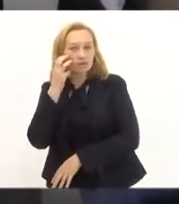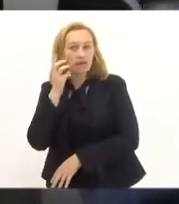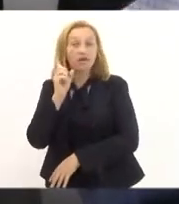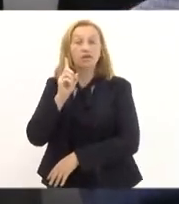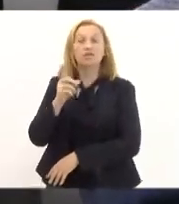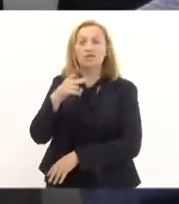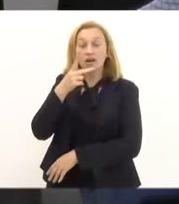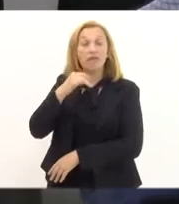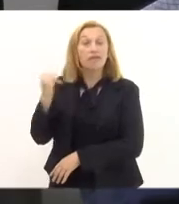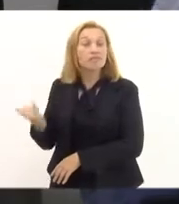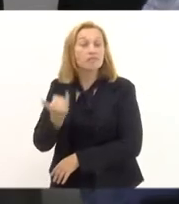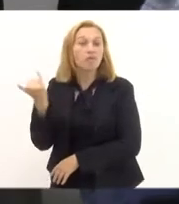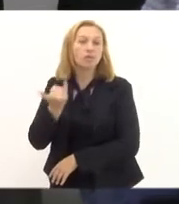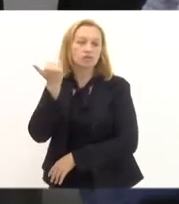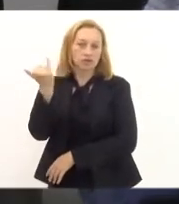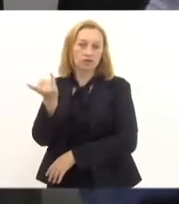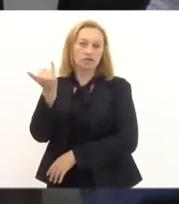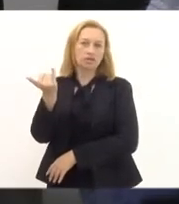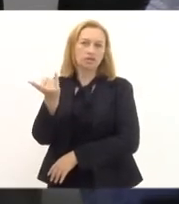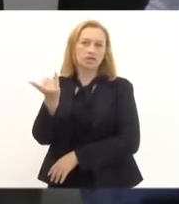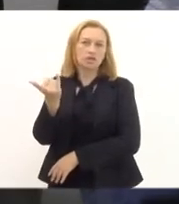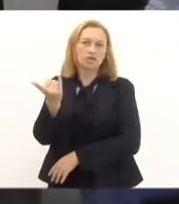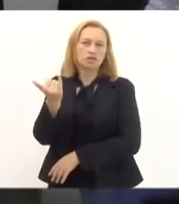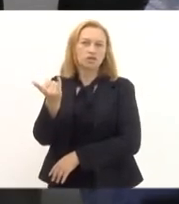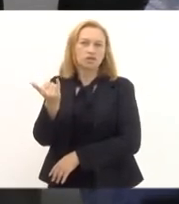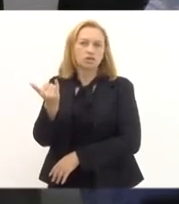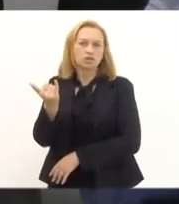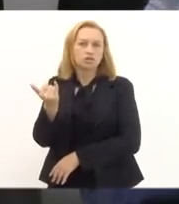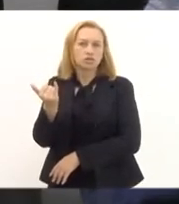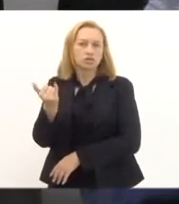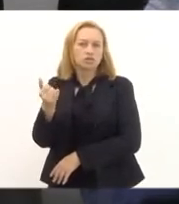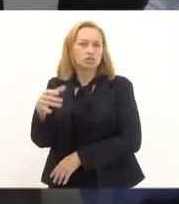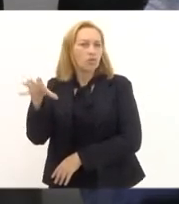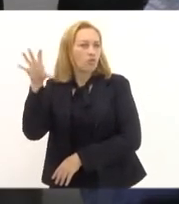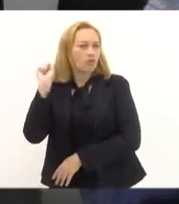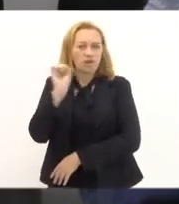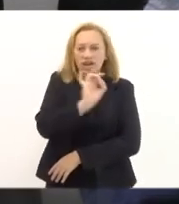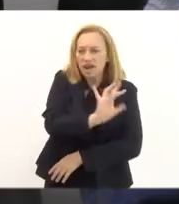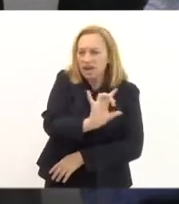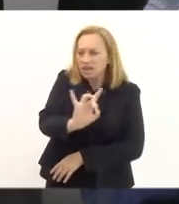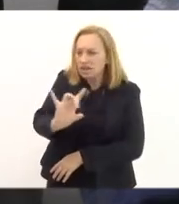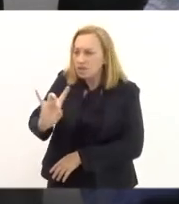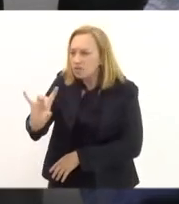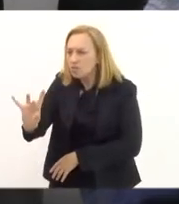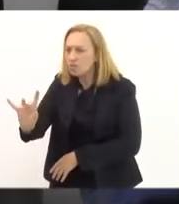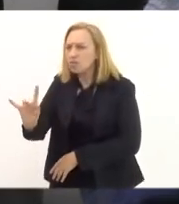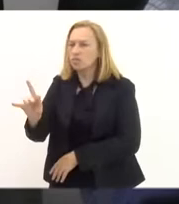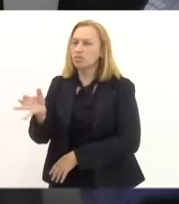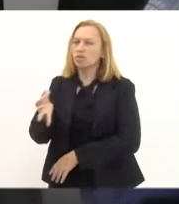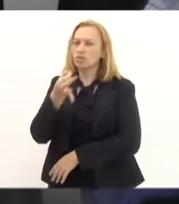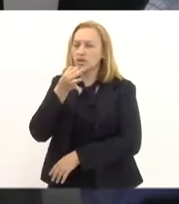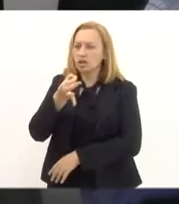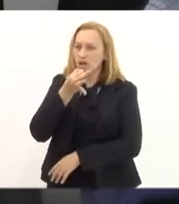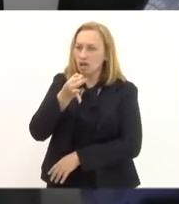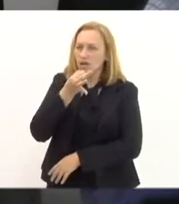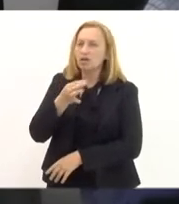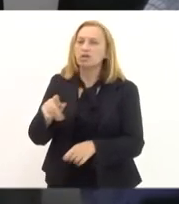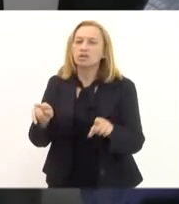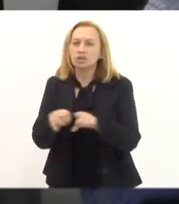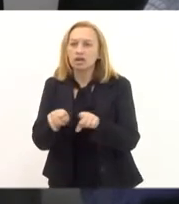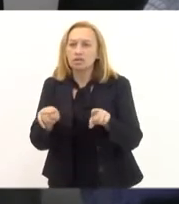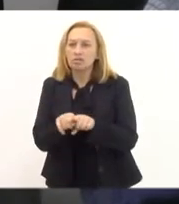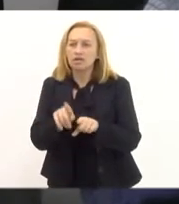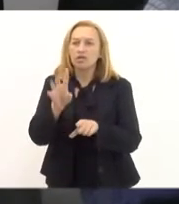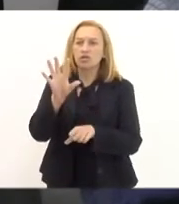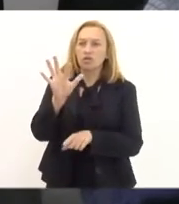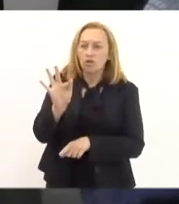a importância de ouvir essas entidades têm conhecimento também do fórum de